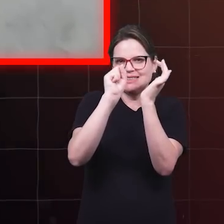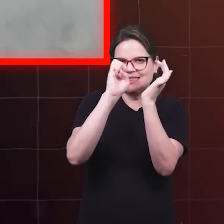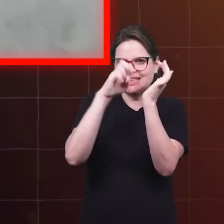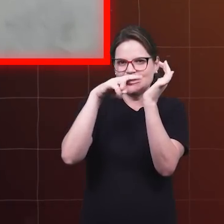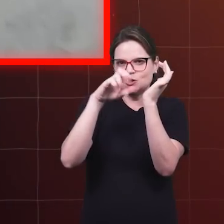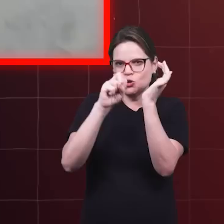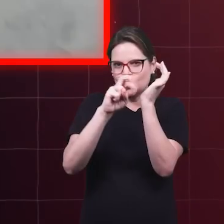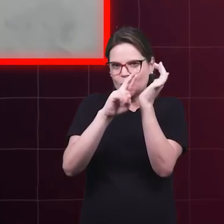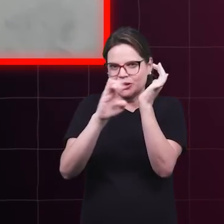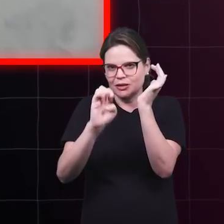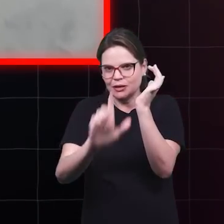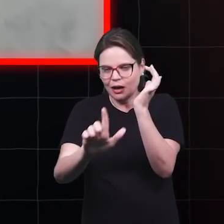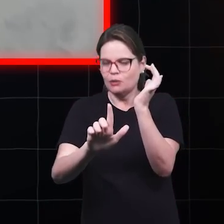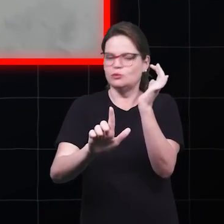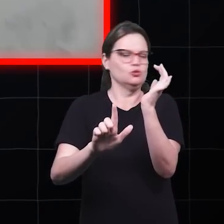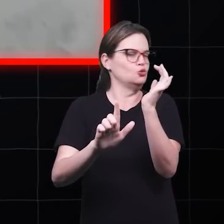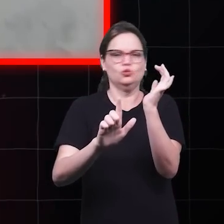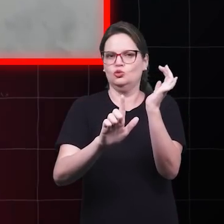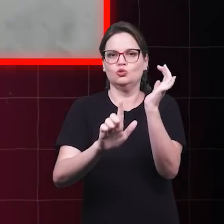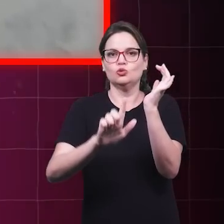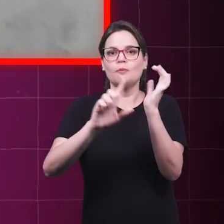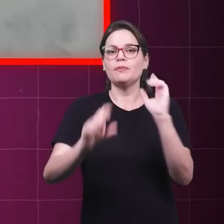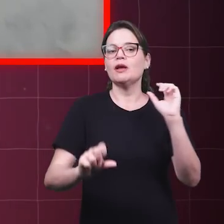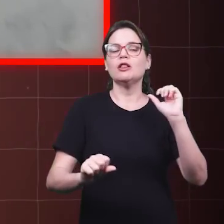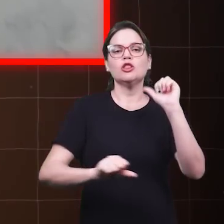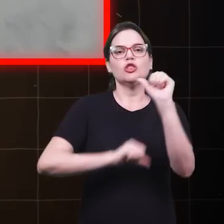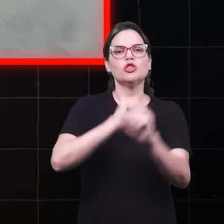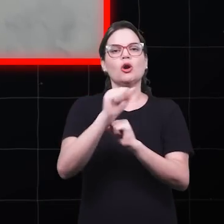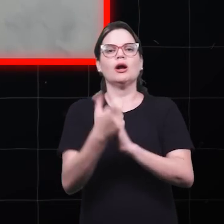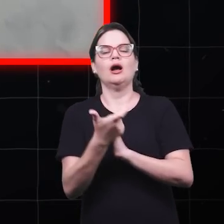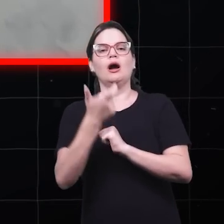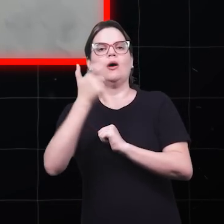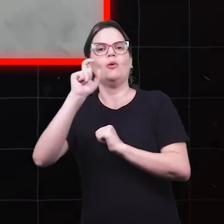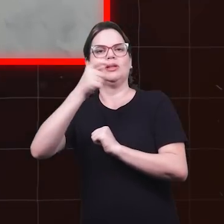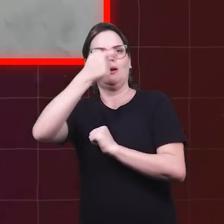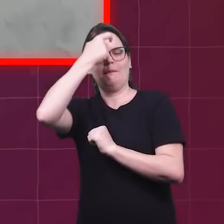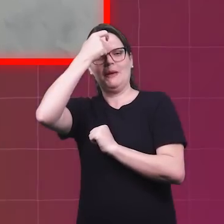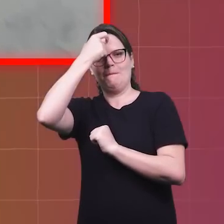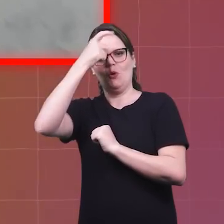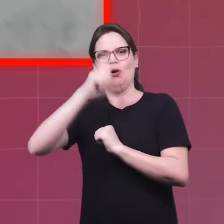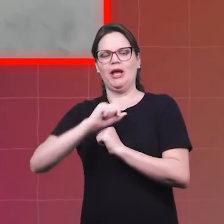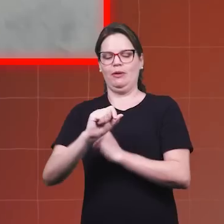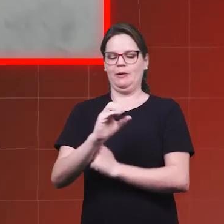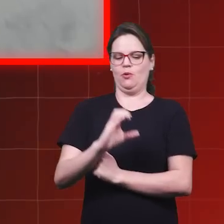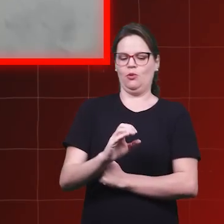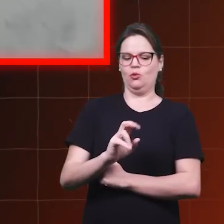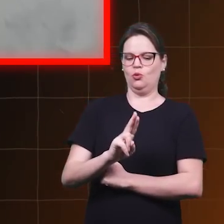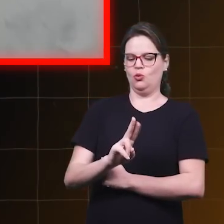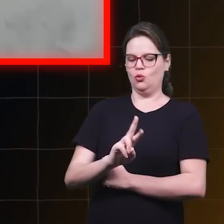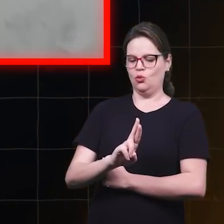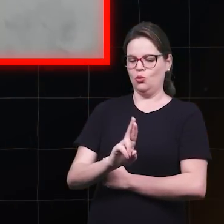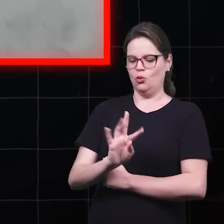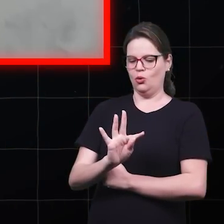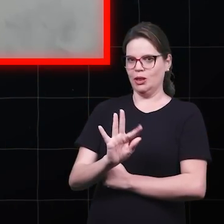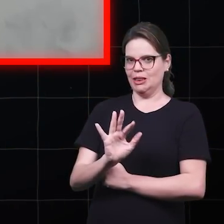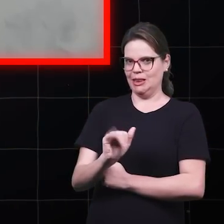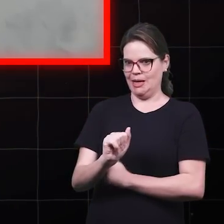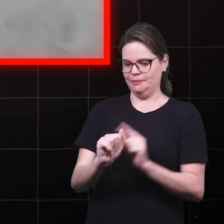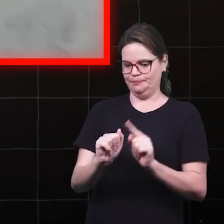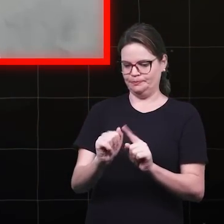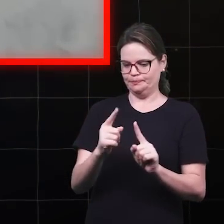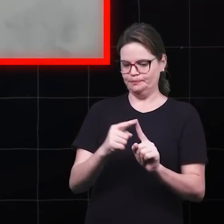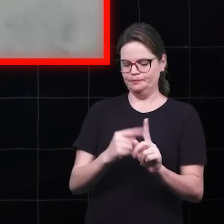e passamos a usar o que nós chamamos de memória de curta e de longa duração. A de curta, você